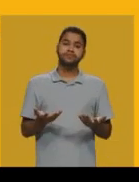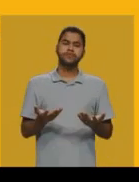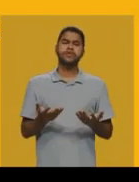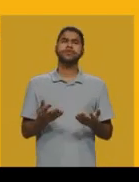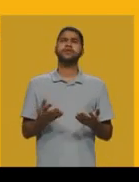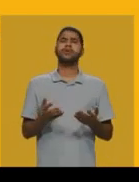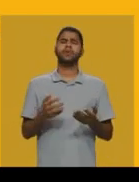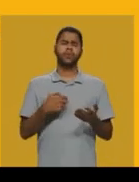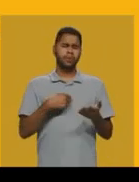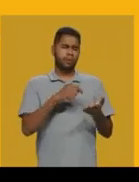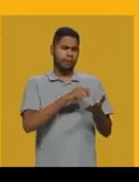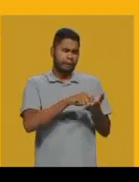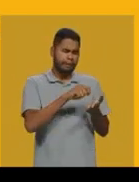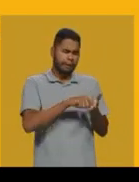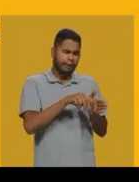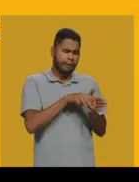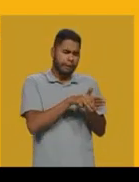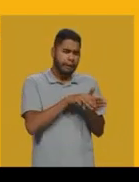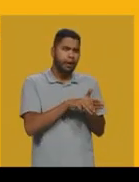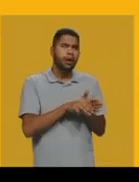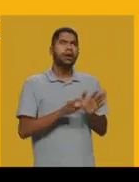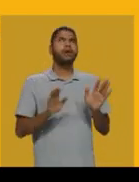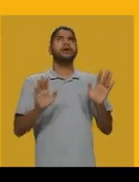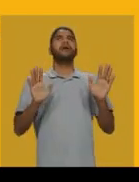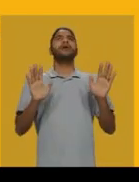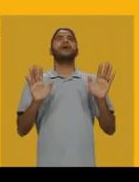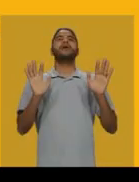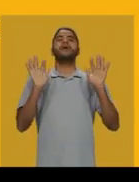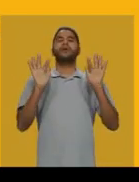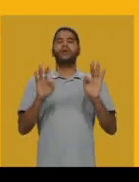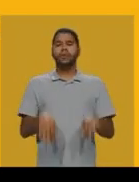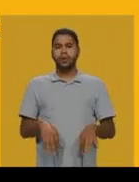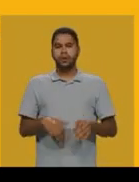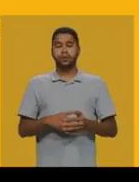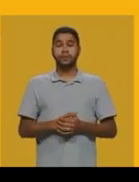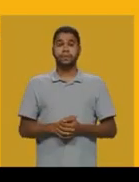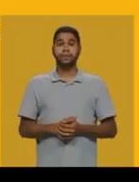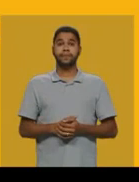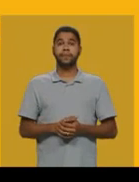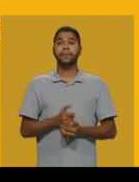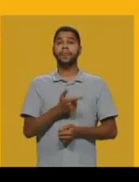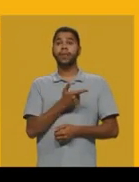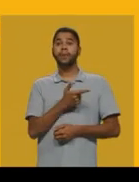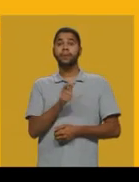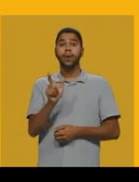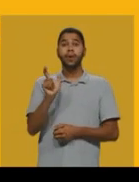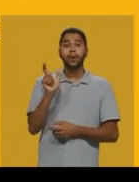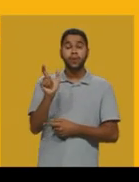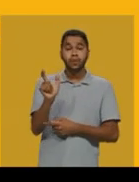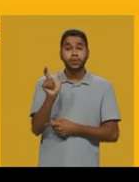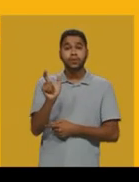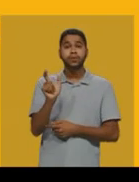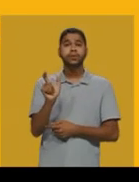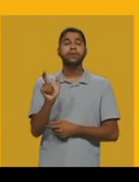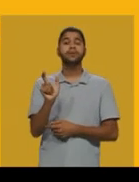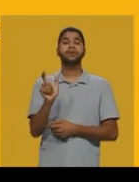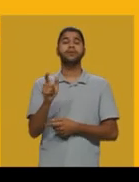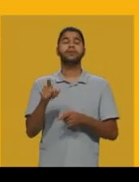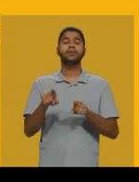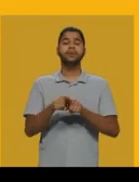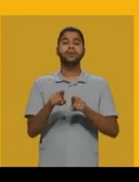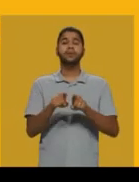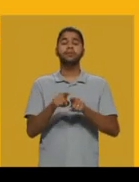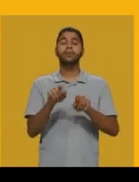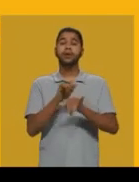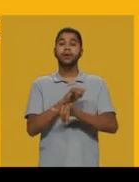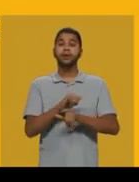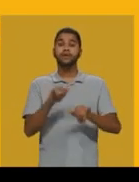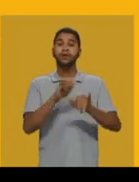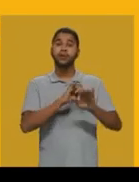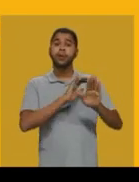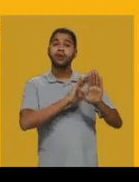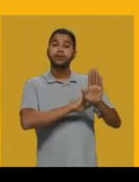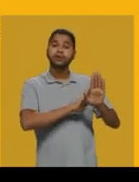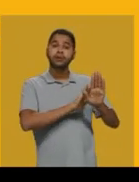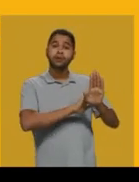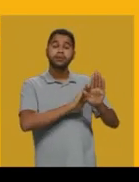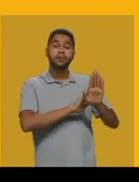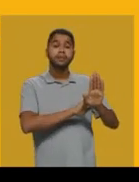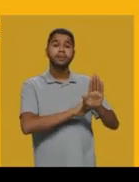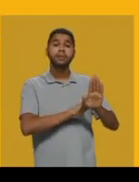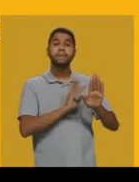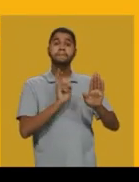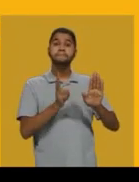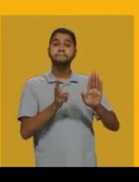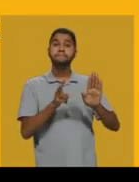algum tempo para terminar a monografia. E tem uma outra palavra aqui e tem uma outra informação implícita nessa